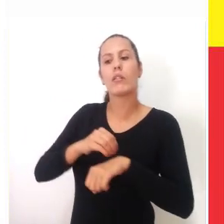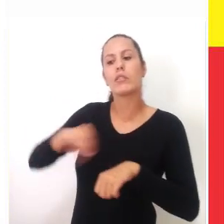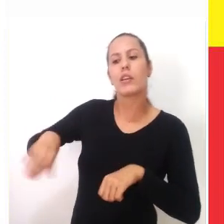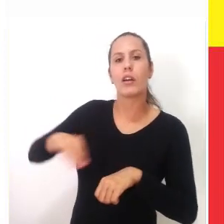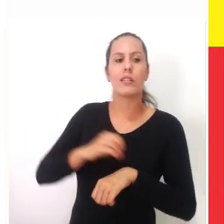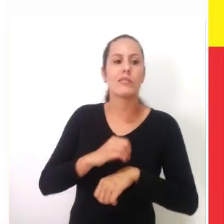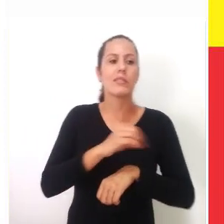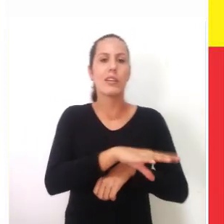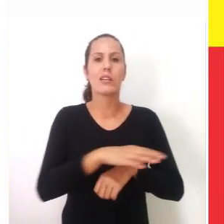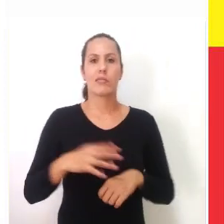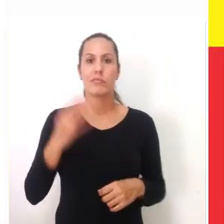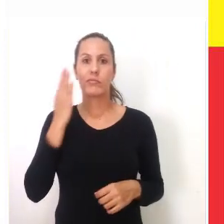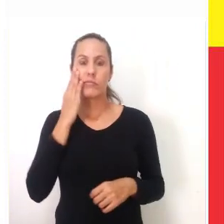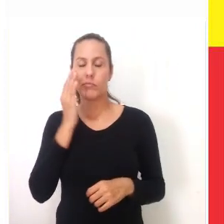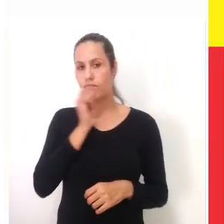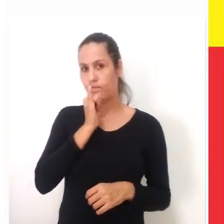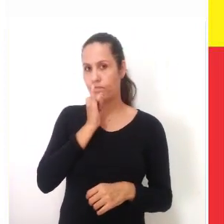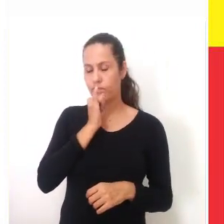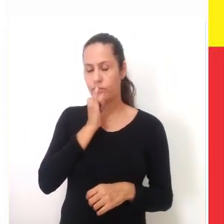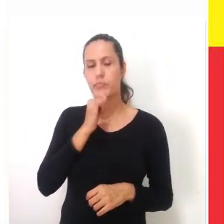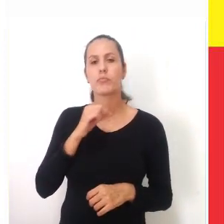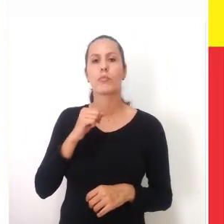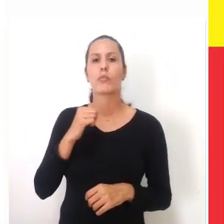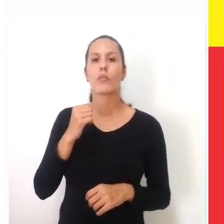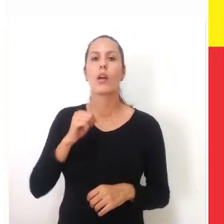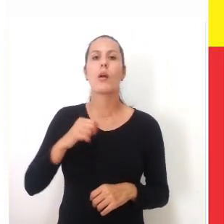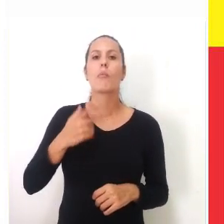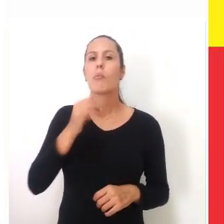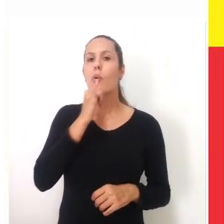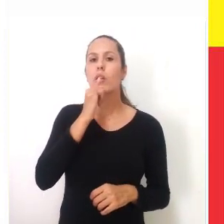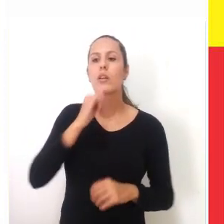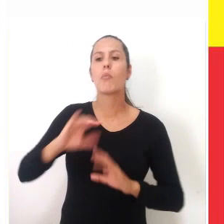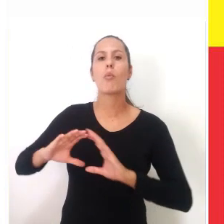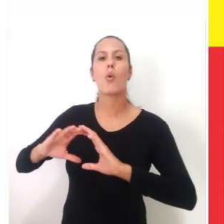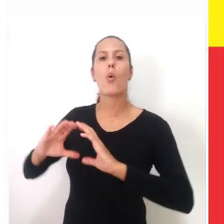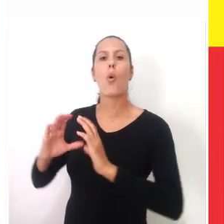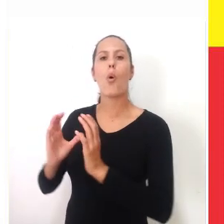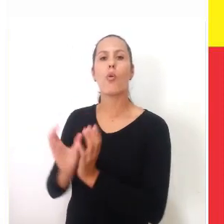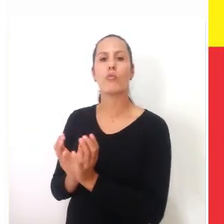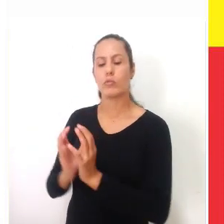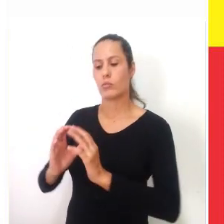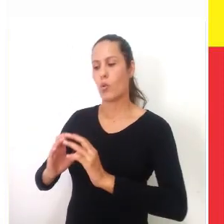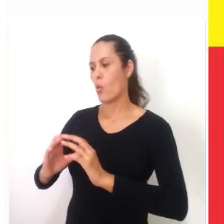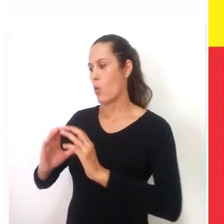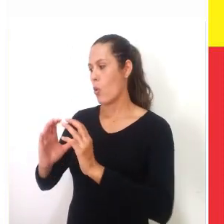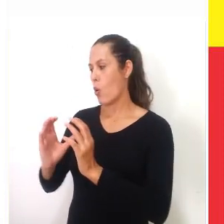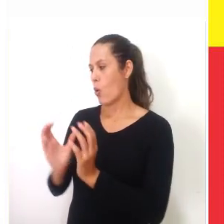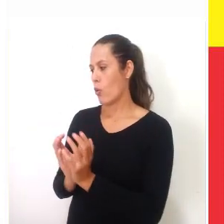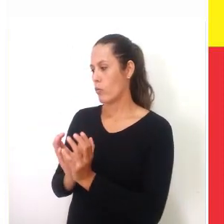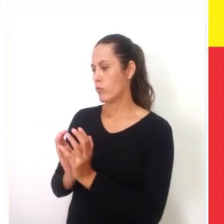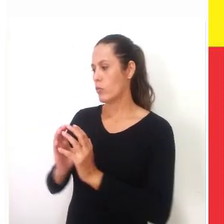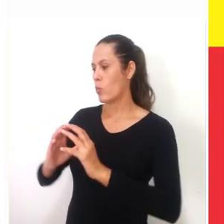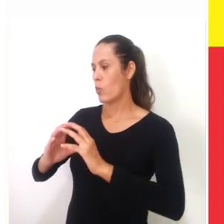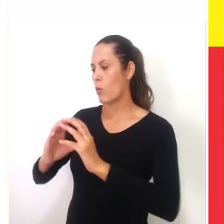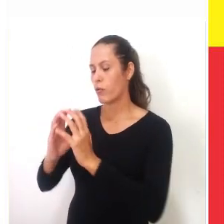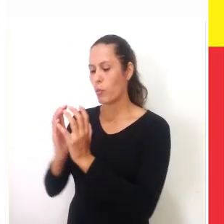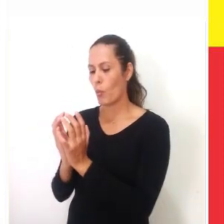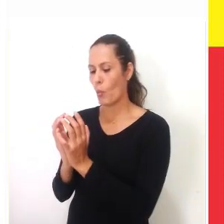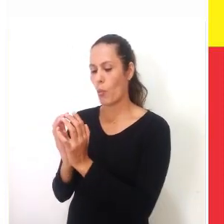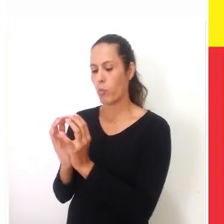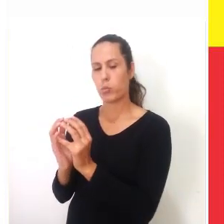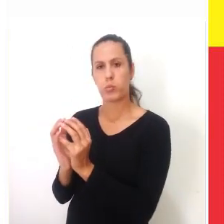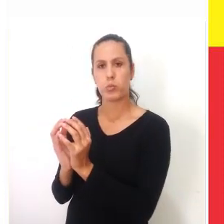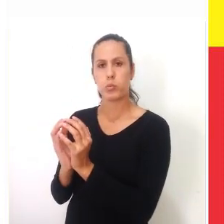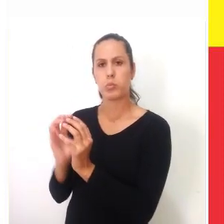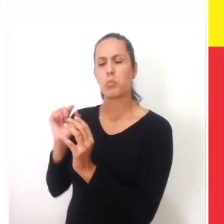atividades. Exemplo, eu posso encontrar a marca de um ovo. E é uma ação de qual